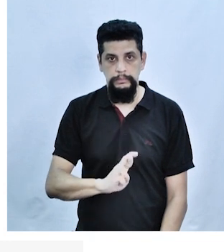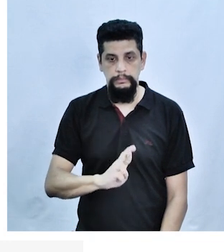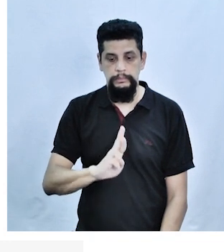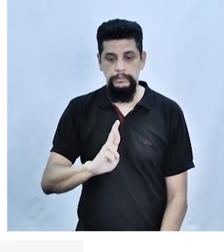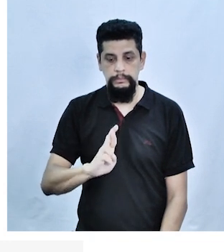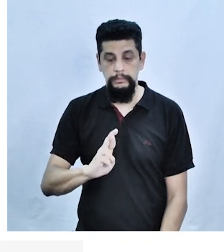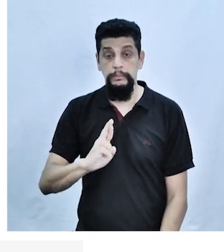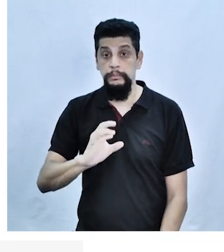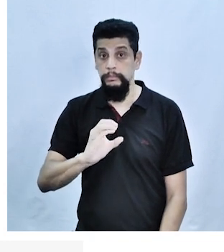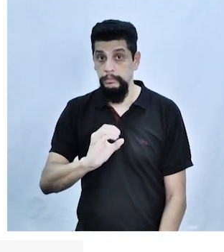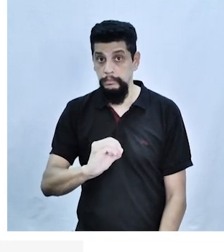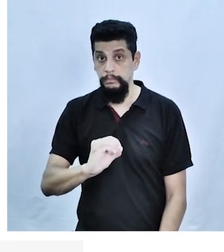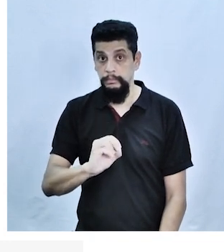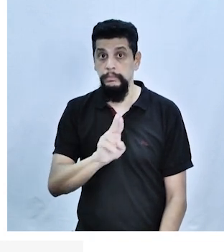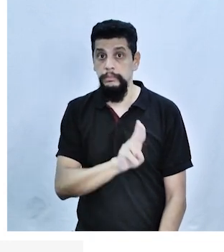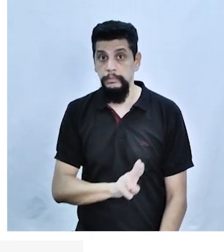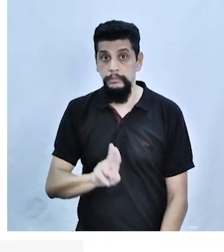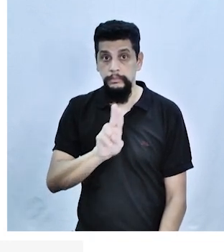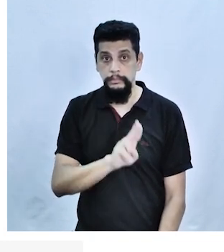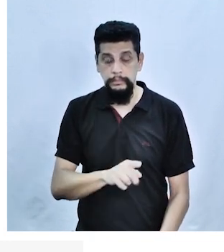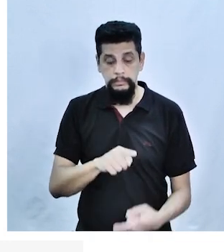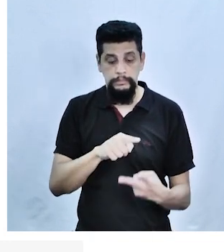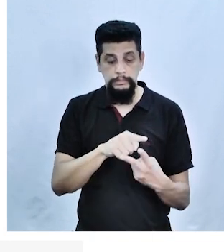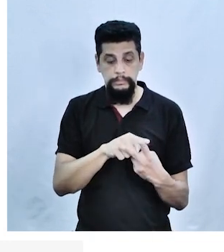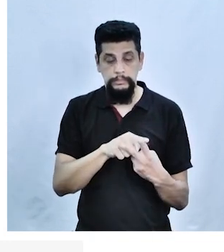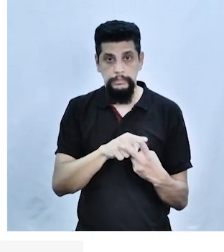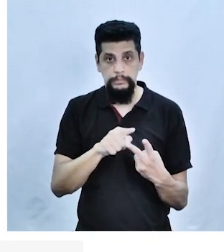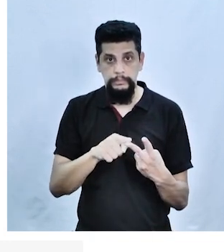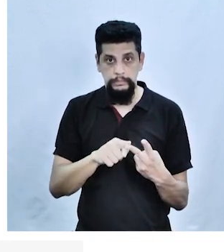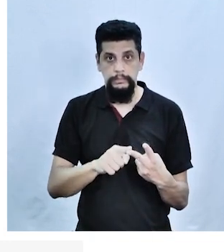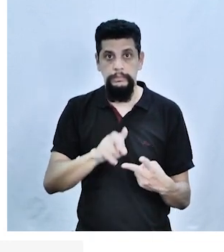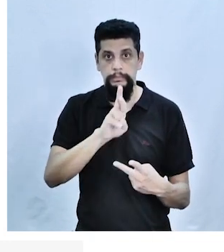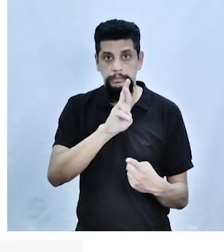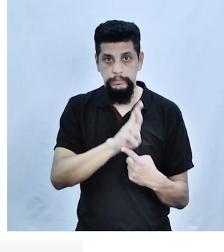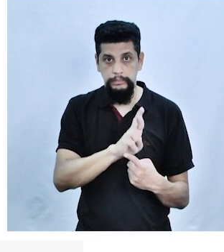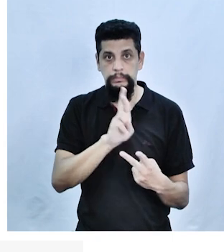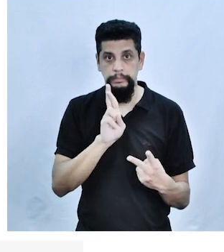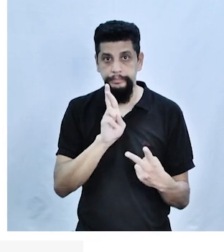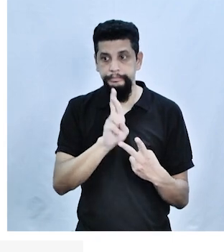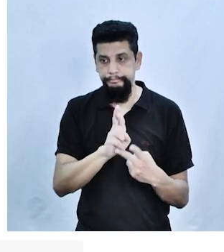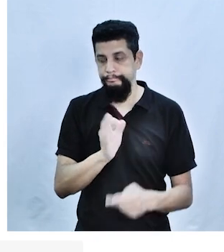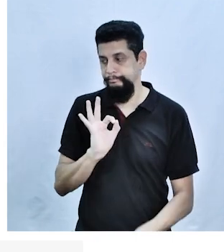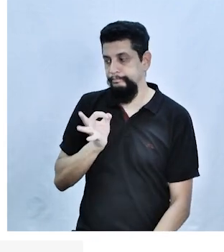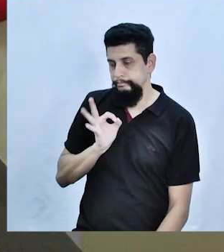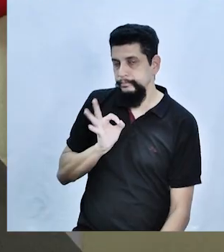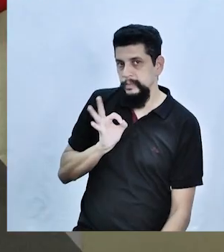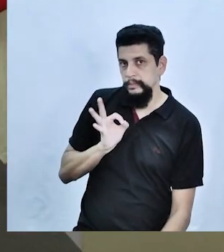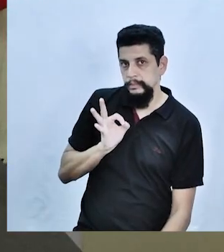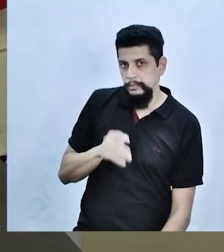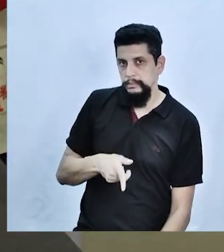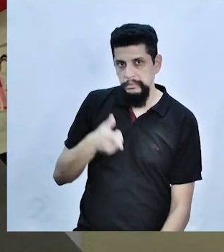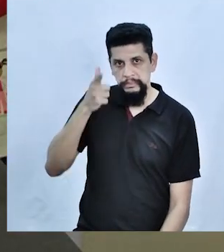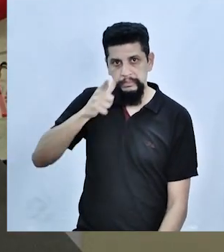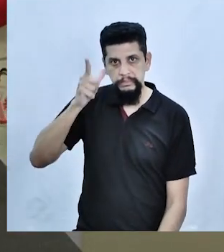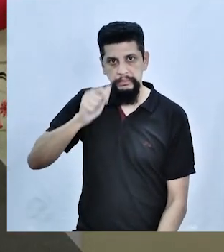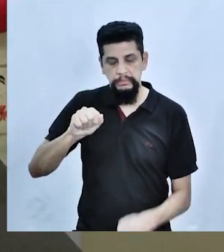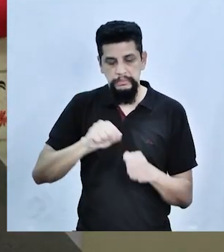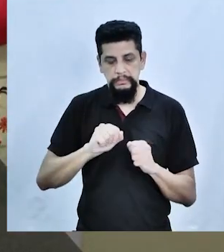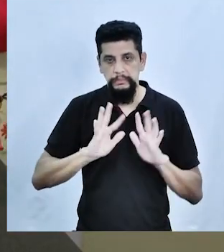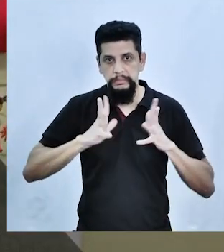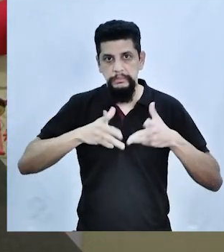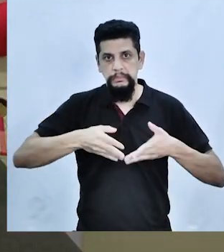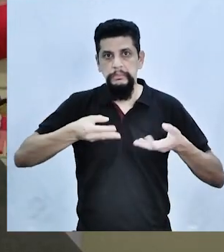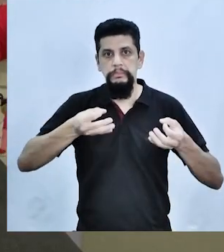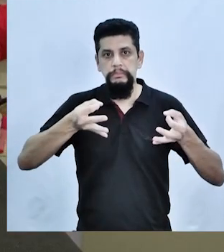carro é um R bem forte. Então, a gente usa duas letras repetidas, dois R's. É isso, prof? Isso mesmo.